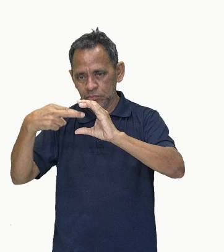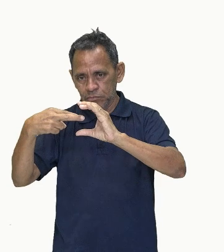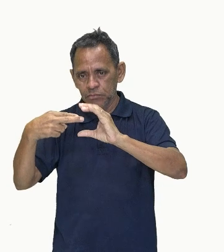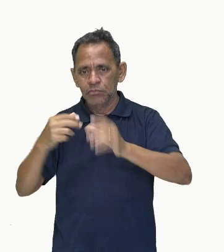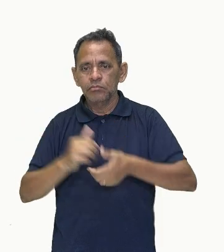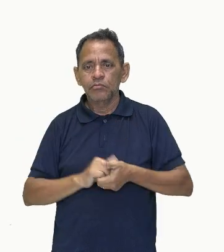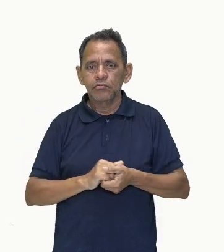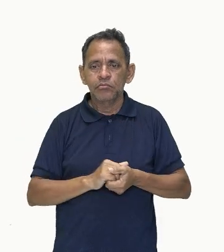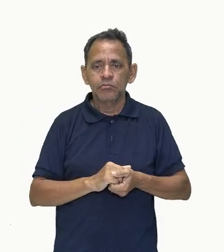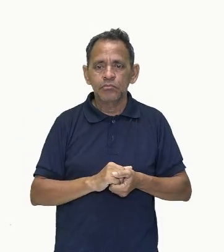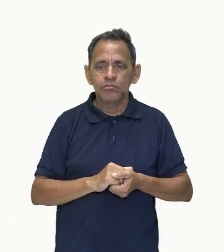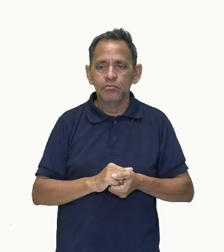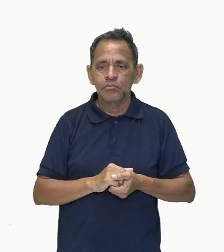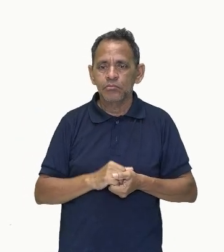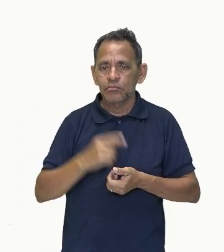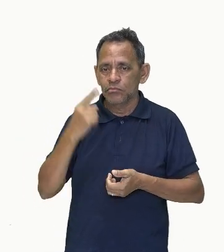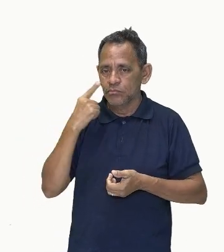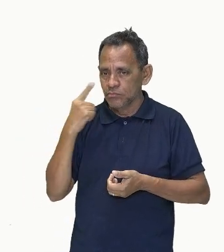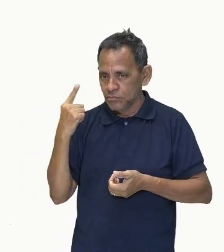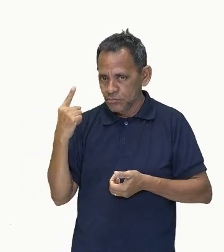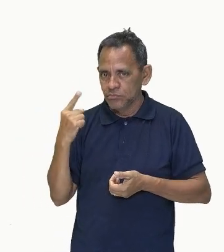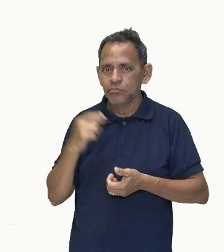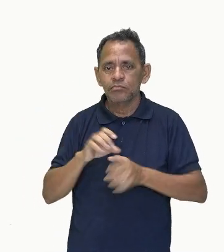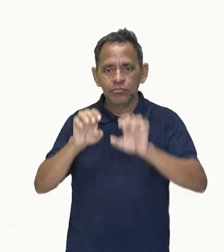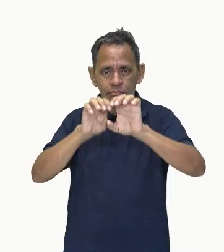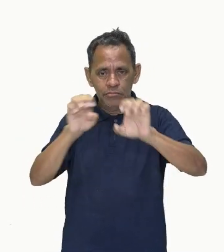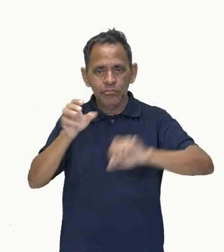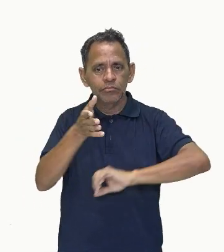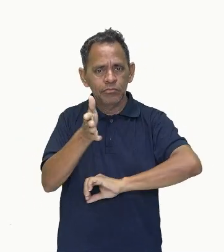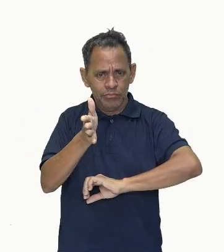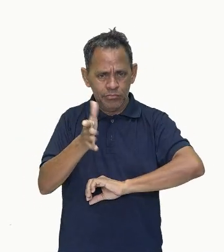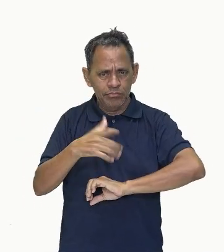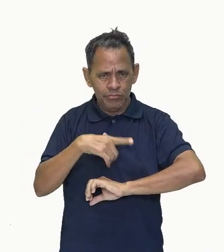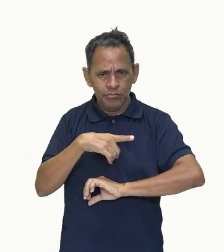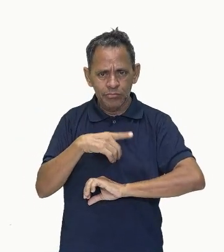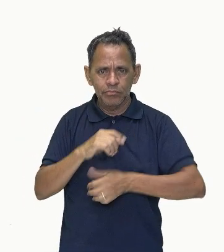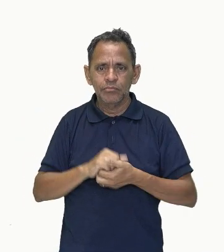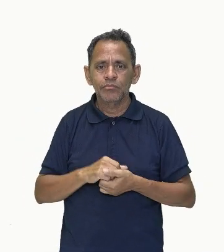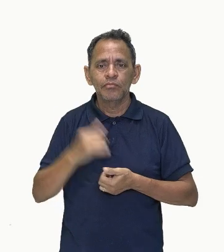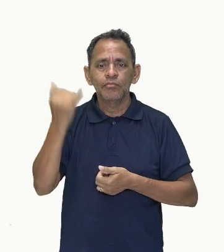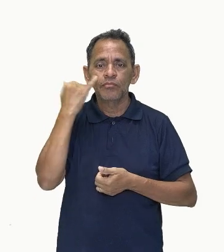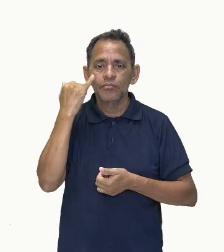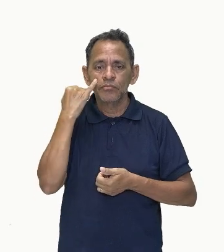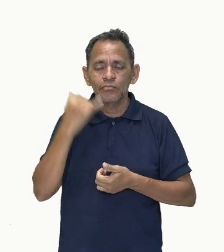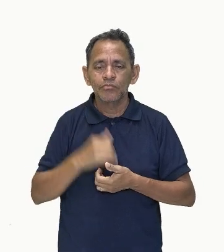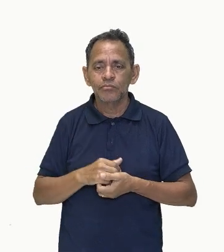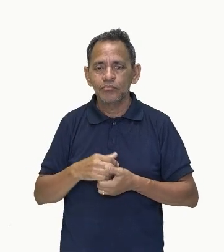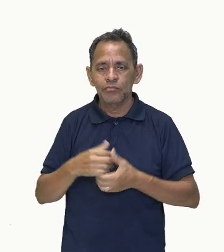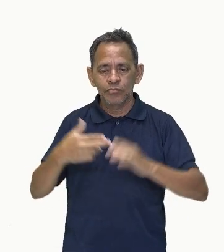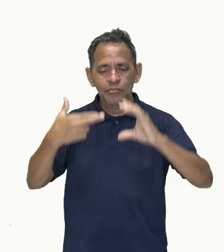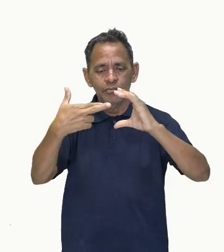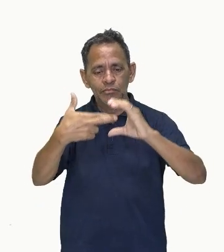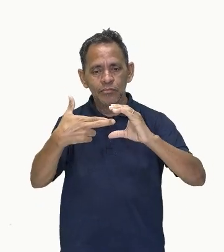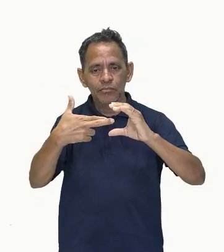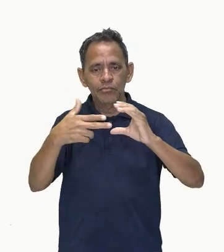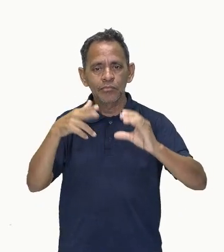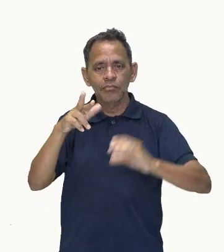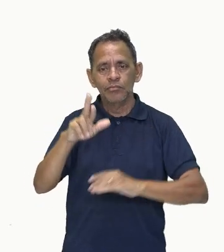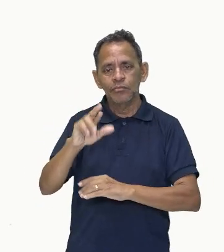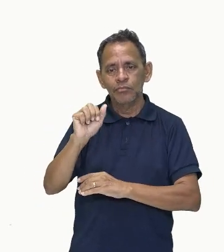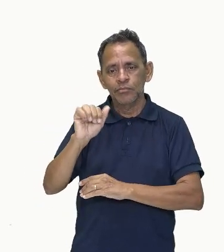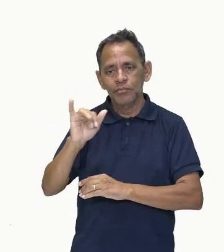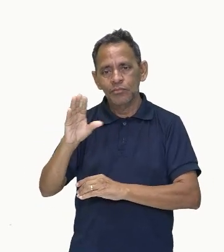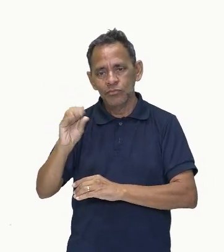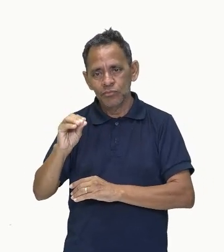Tá? Veja que no probleminha ele já deu o raio para nós de bandeja. Ó. Tá aqui, esse é o raio. Não tem